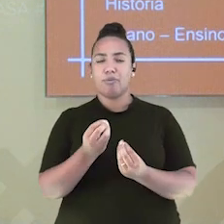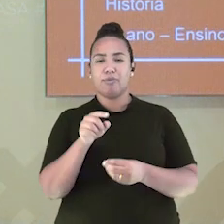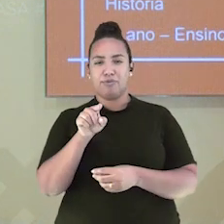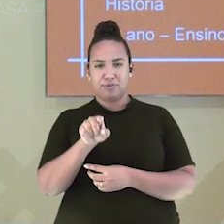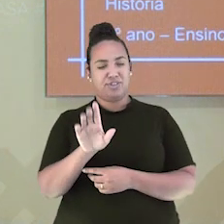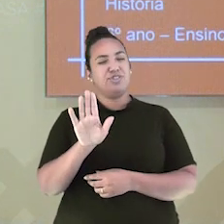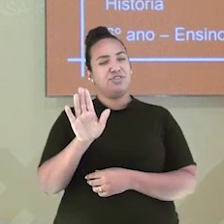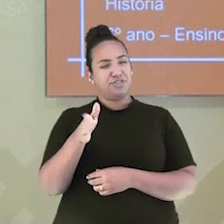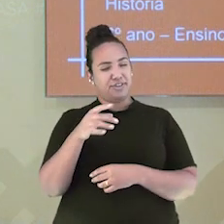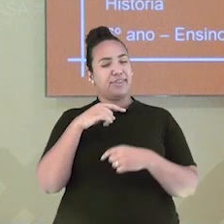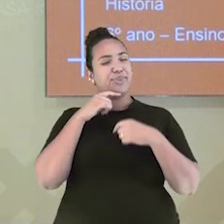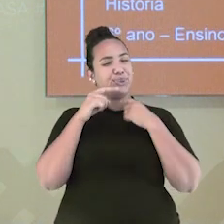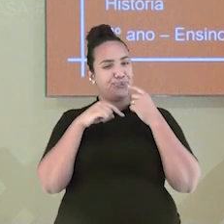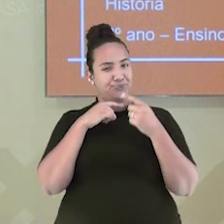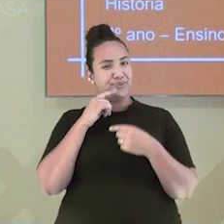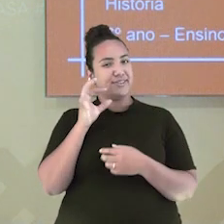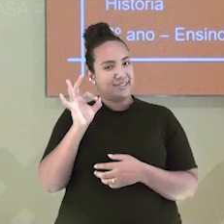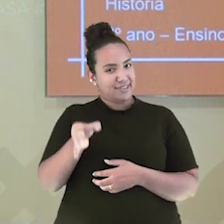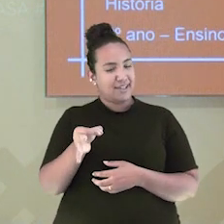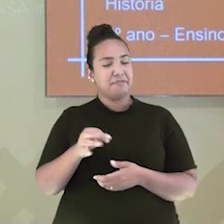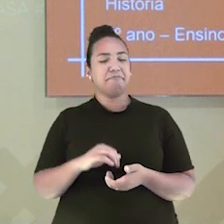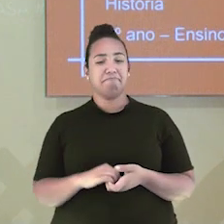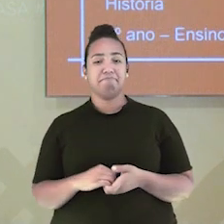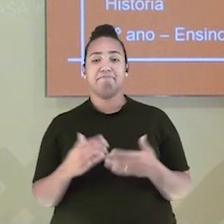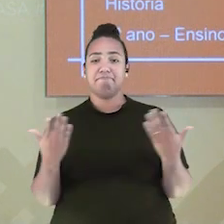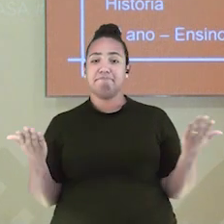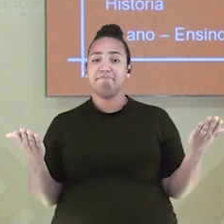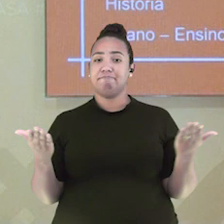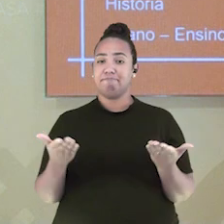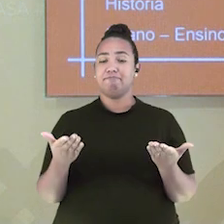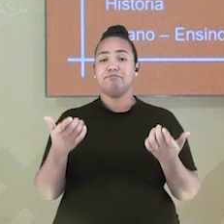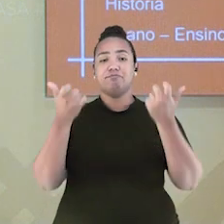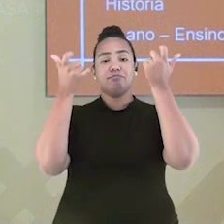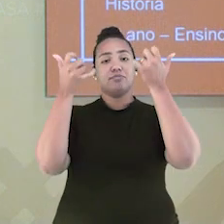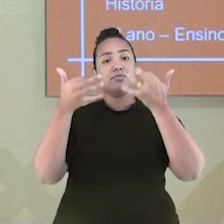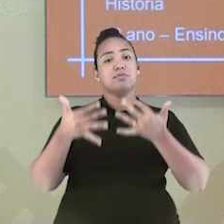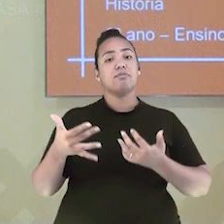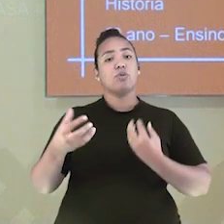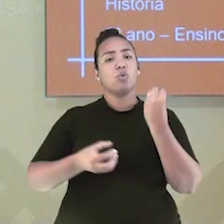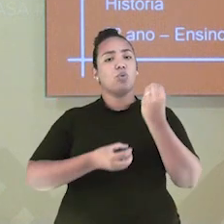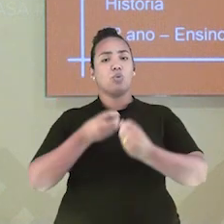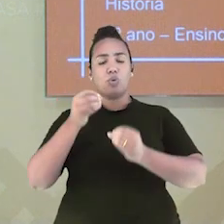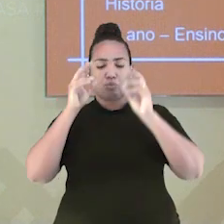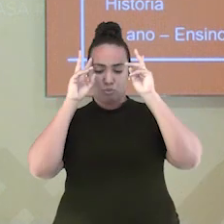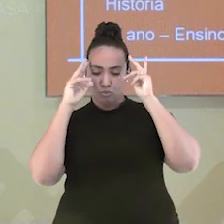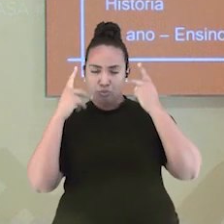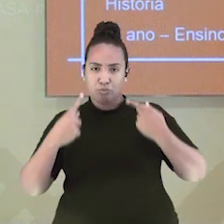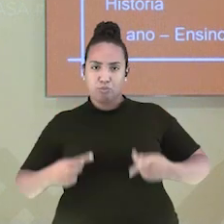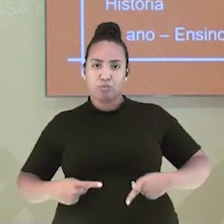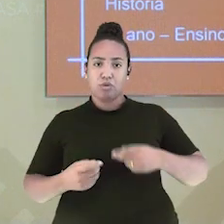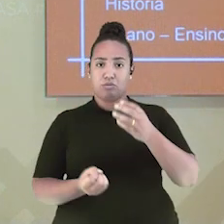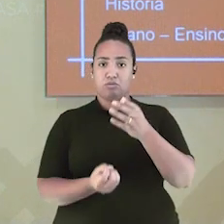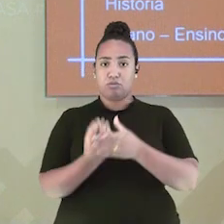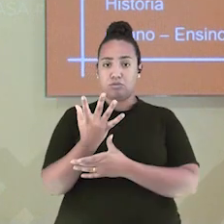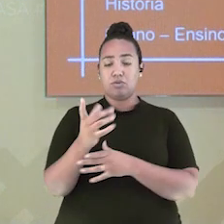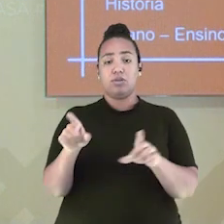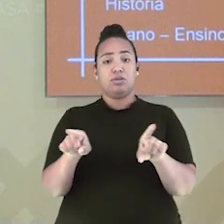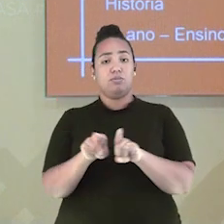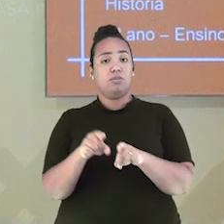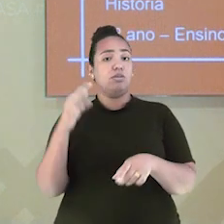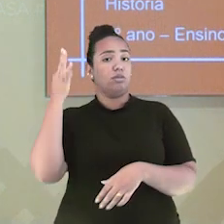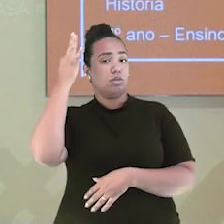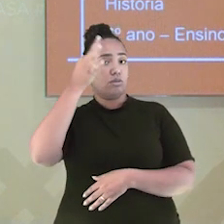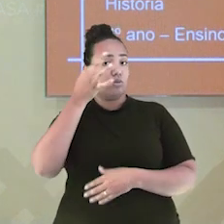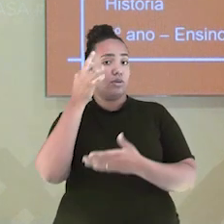você. Na aula de hoje, nós vamos bater um papo sobre a origem dos seres humanos, conhecer as teorias que explicam esse acontecimento